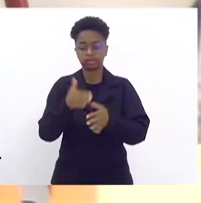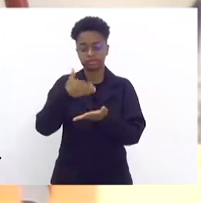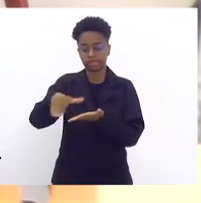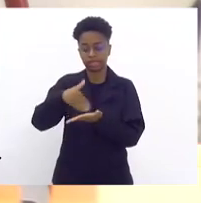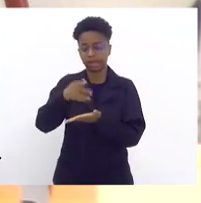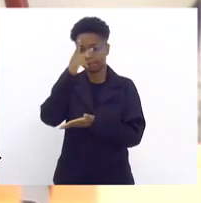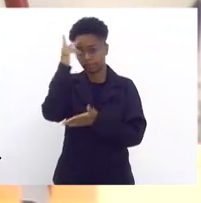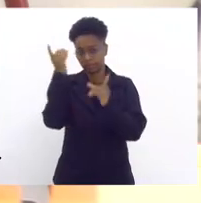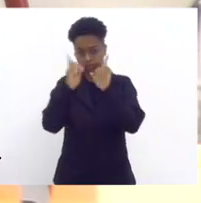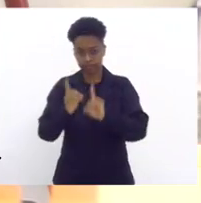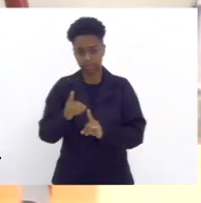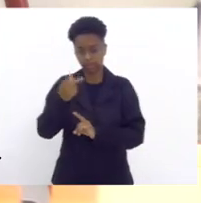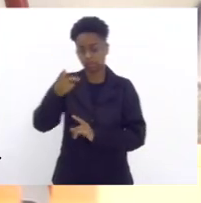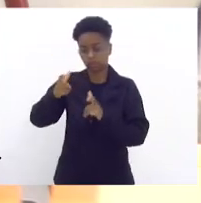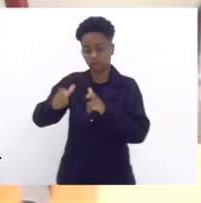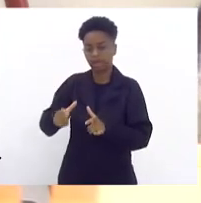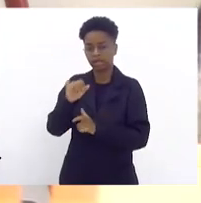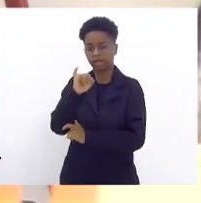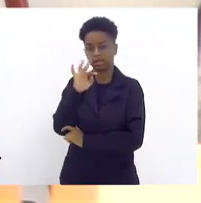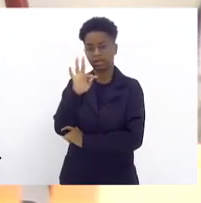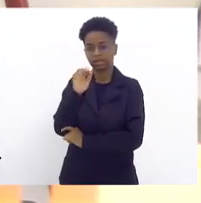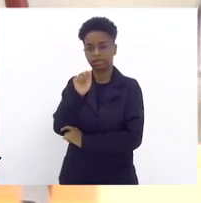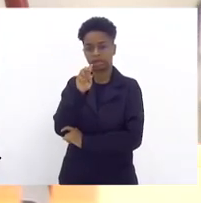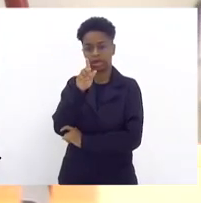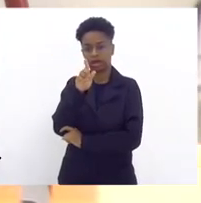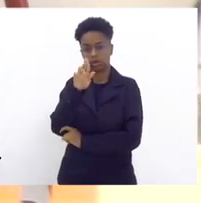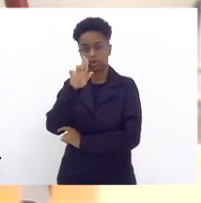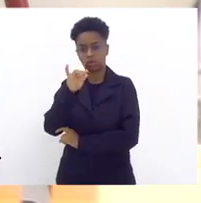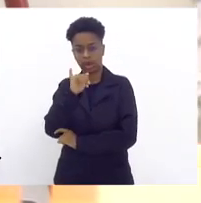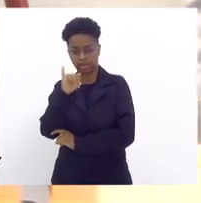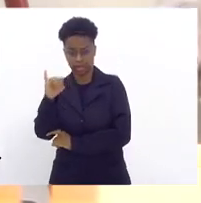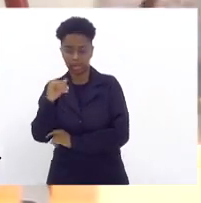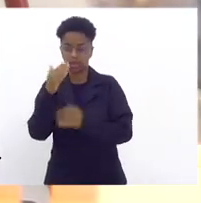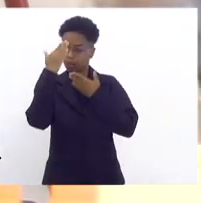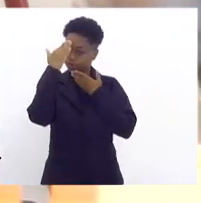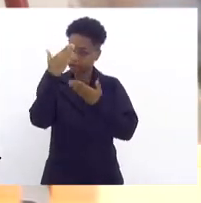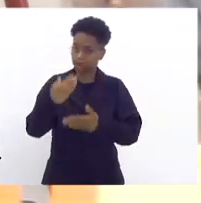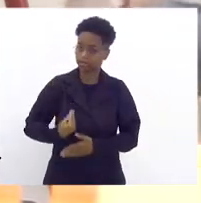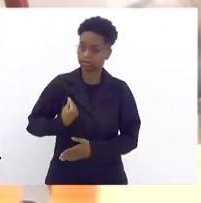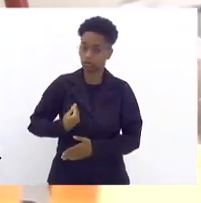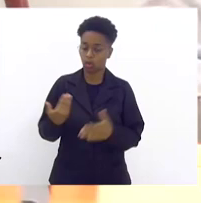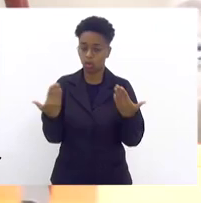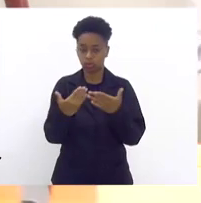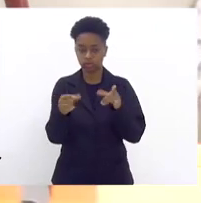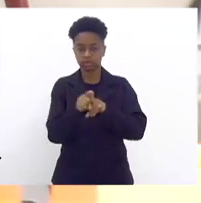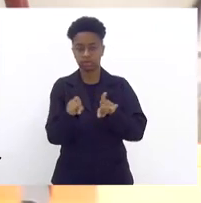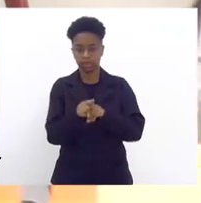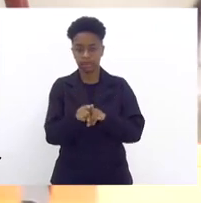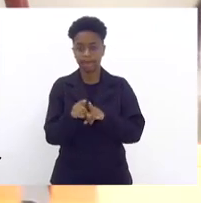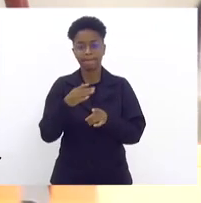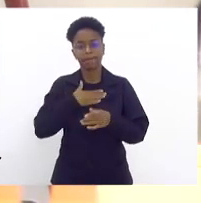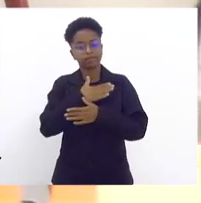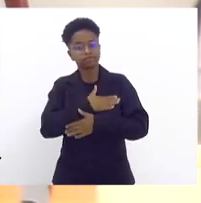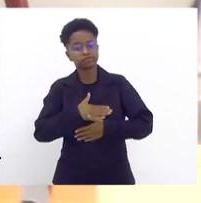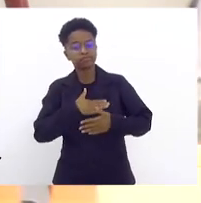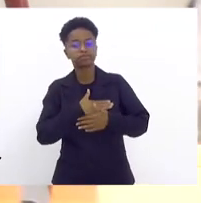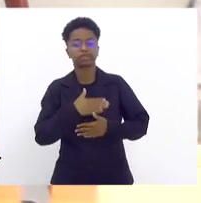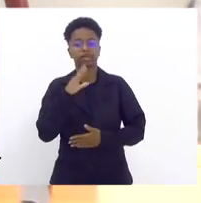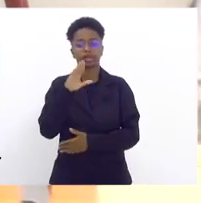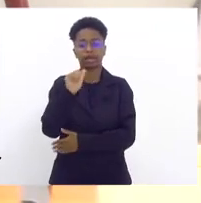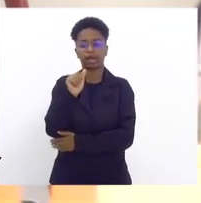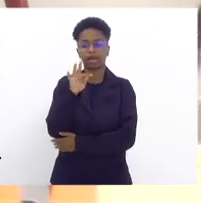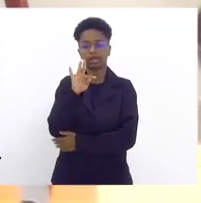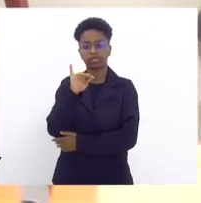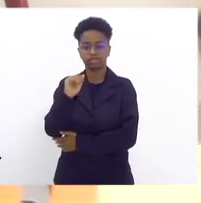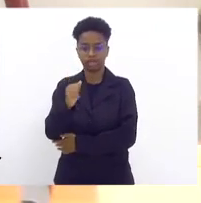de Itaguaí Muito obrigado Volnei pela presença conosco aqui hoje também a minha querida Kátia Vasques presidente